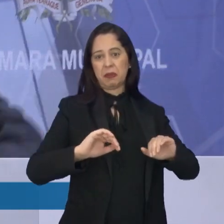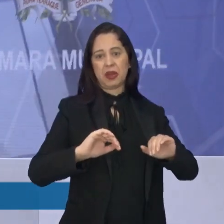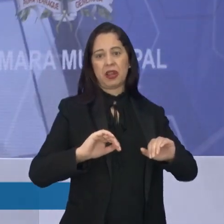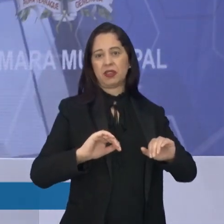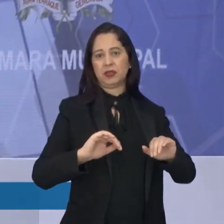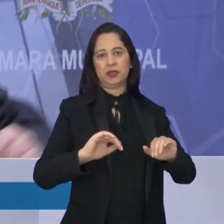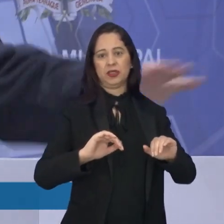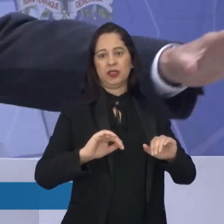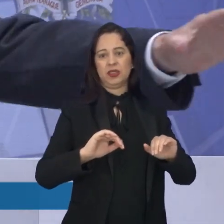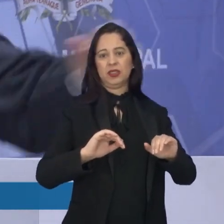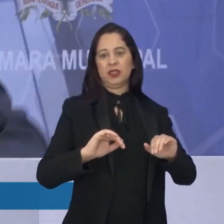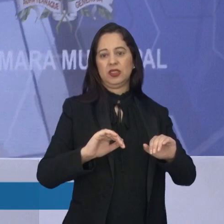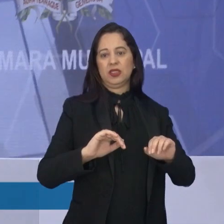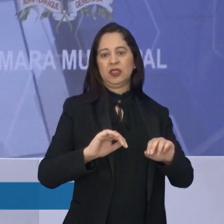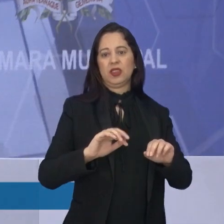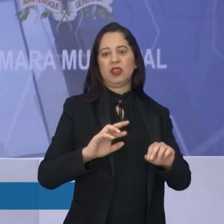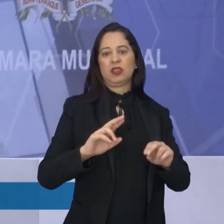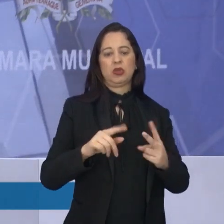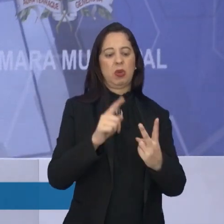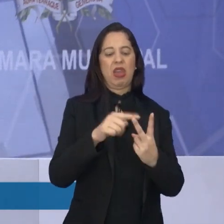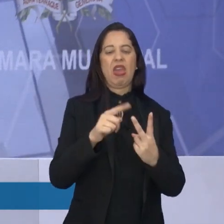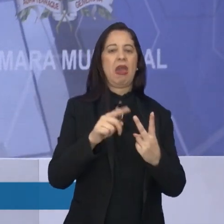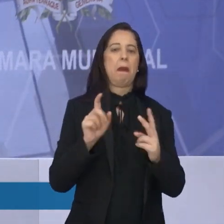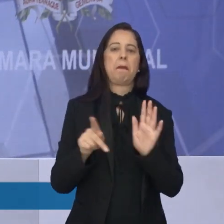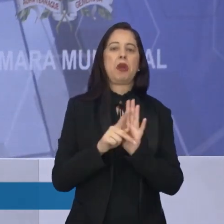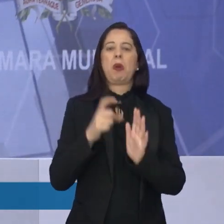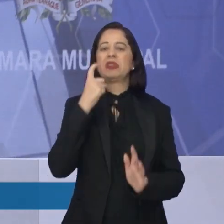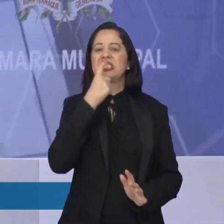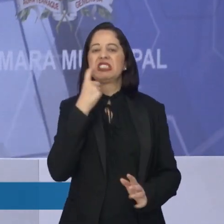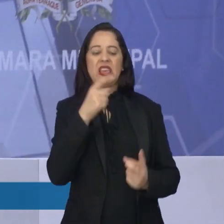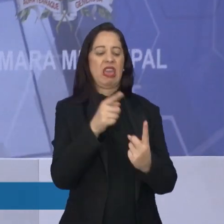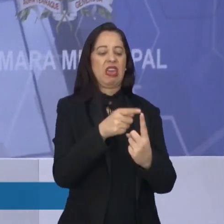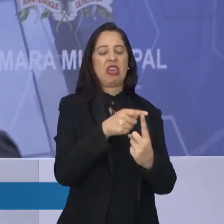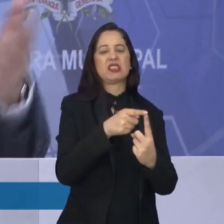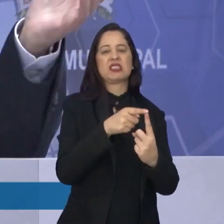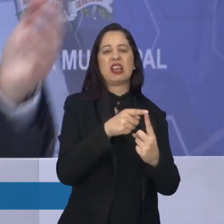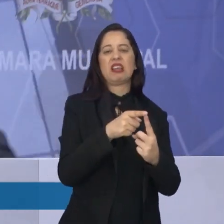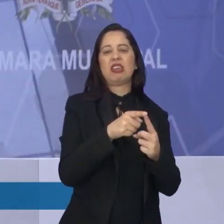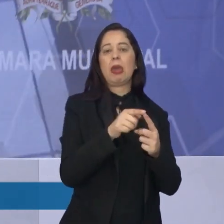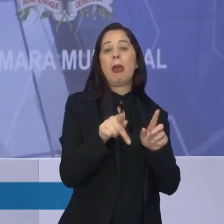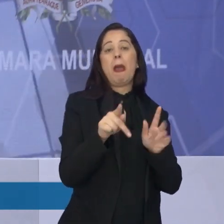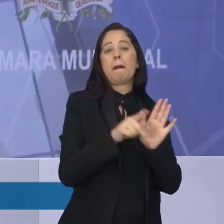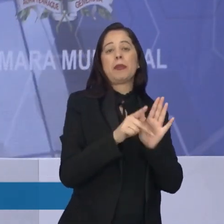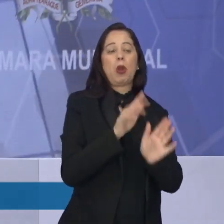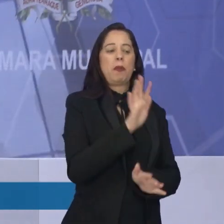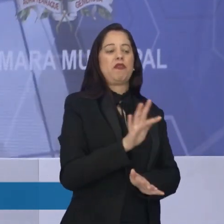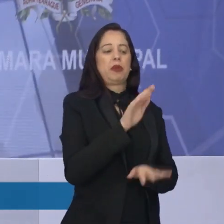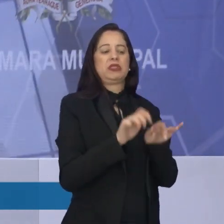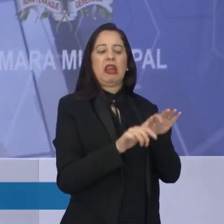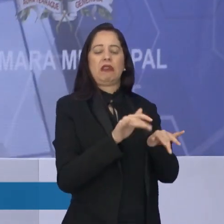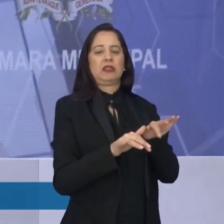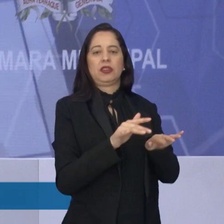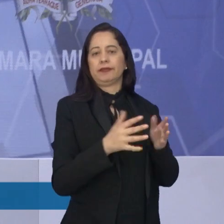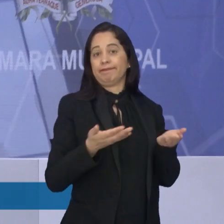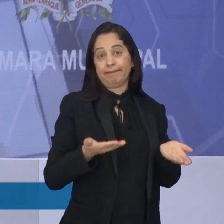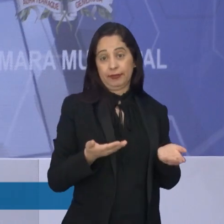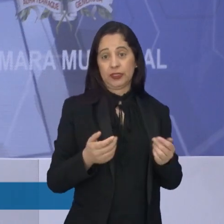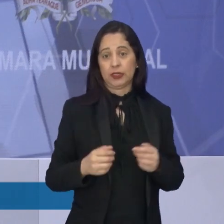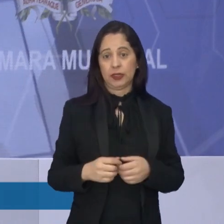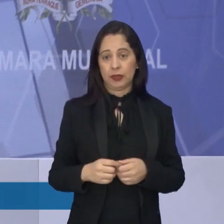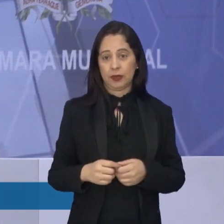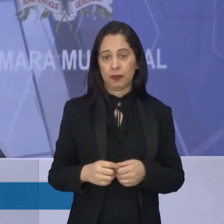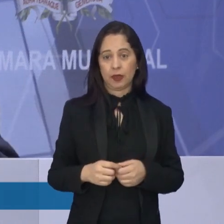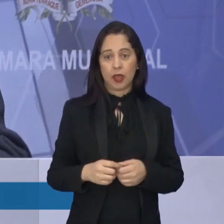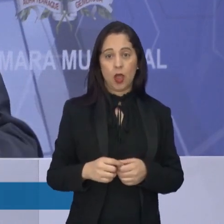odontologia no centro da cidade e 300 de ciências da computação a 10 quilômetros no Parque Tecnológico.